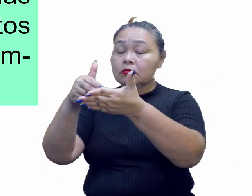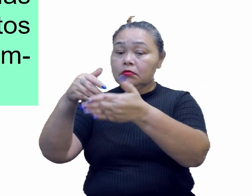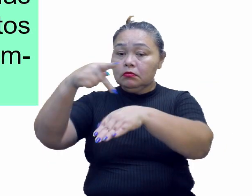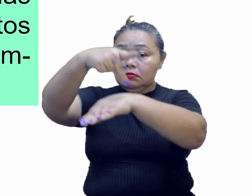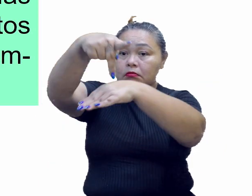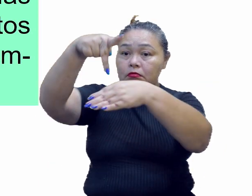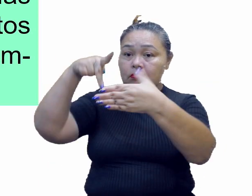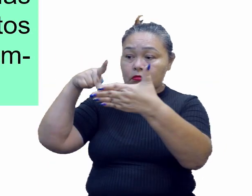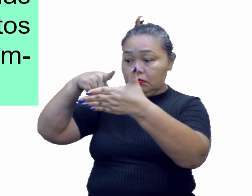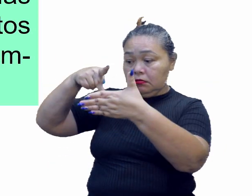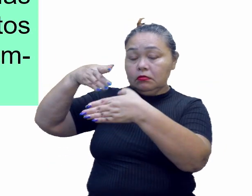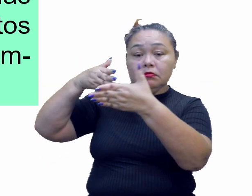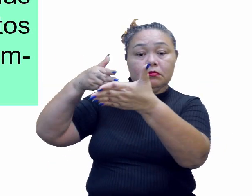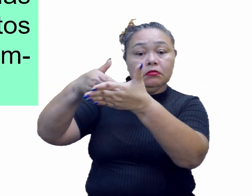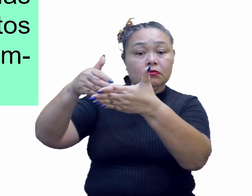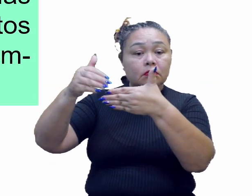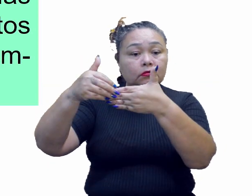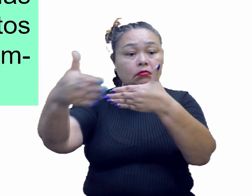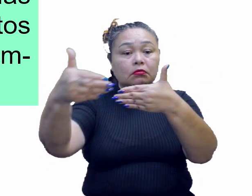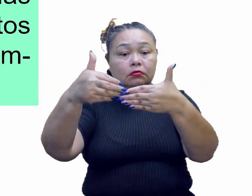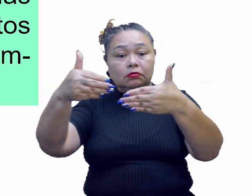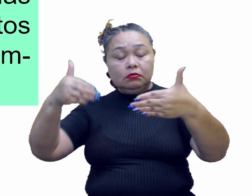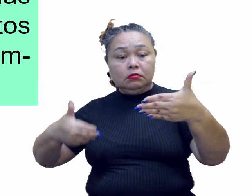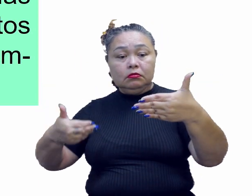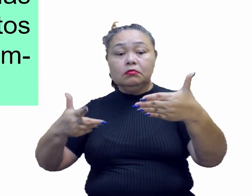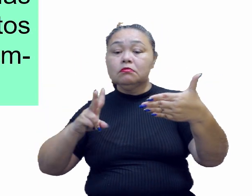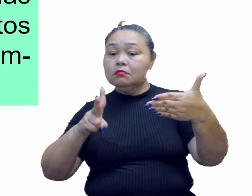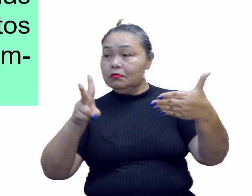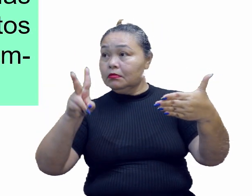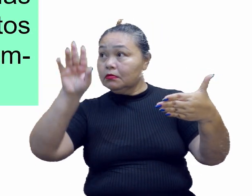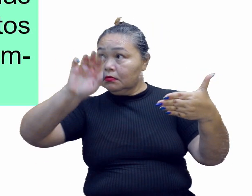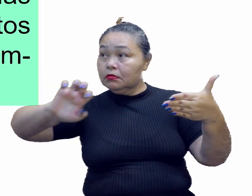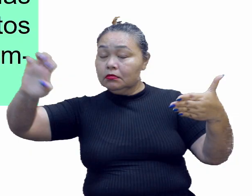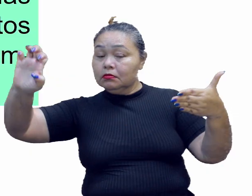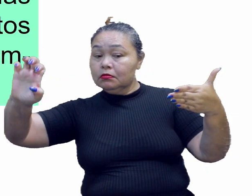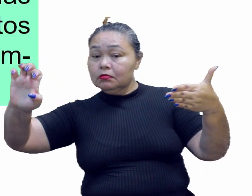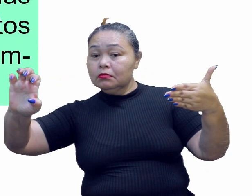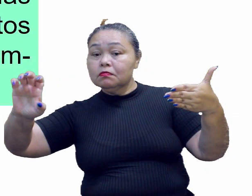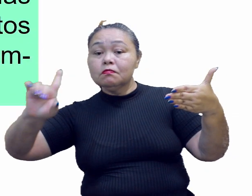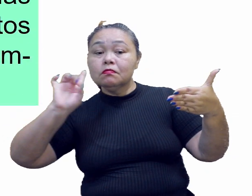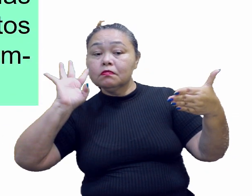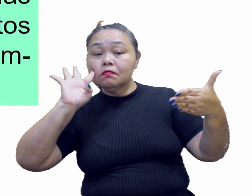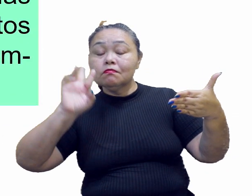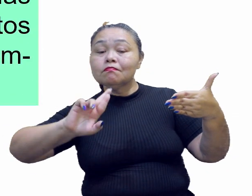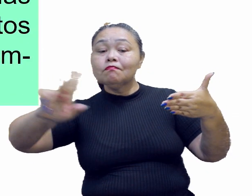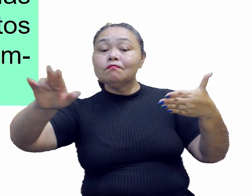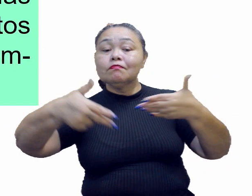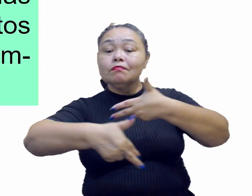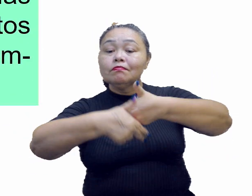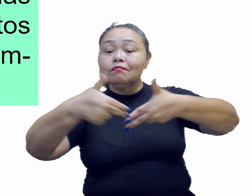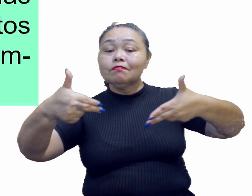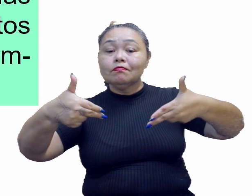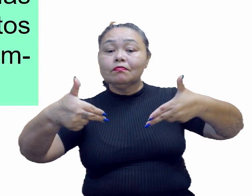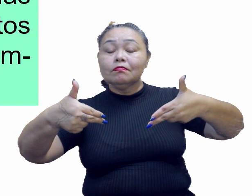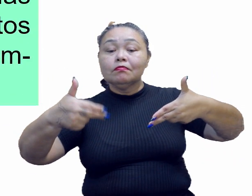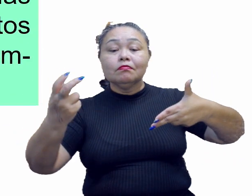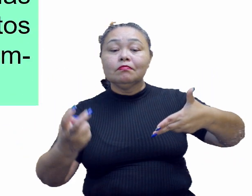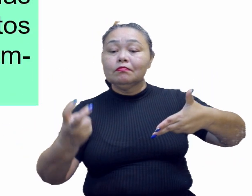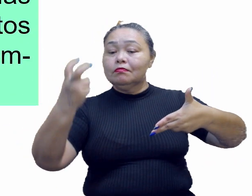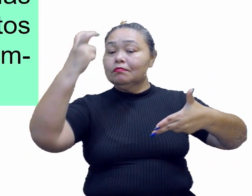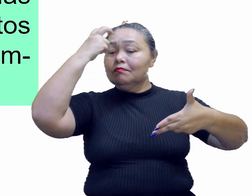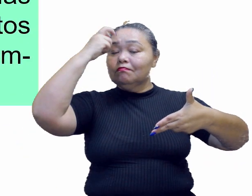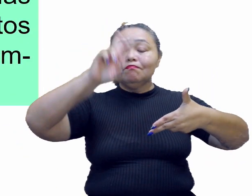fronteiras haviam sido definidas pelas potências europeias, sem considerar as diferenças étnicas,